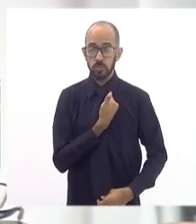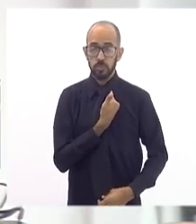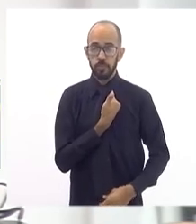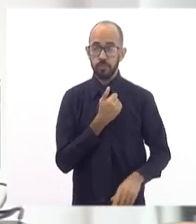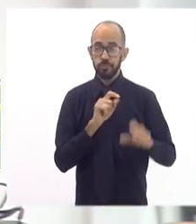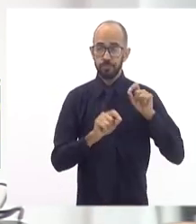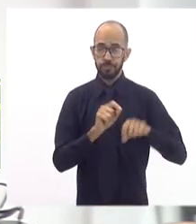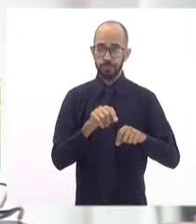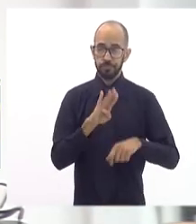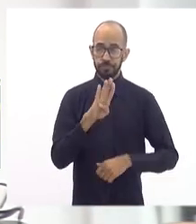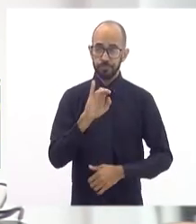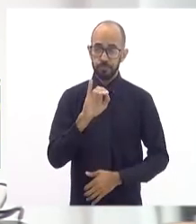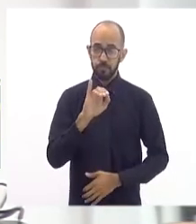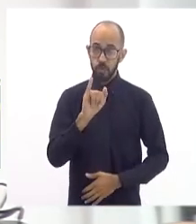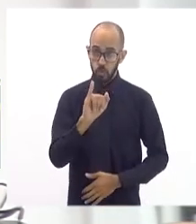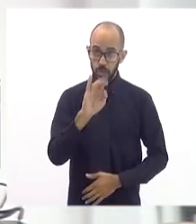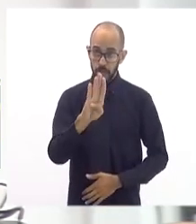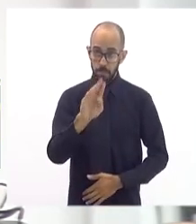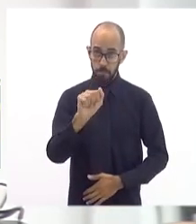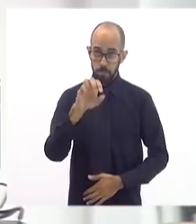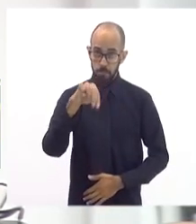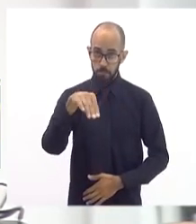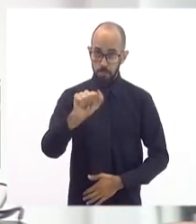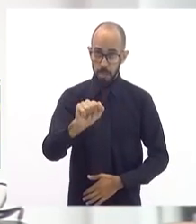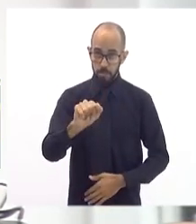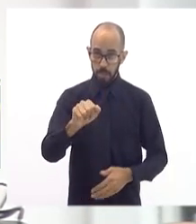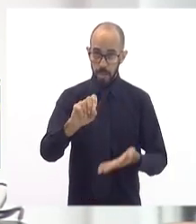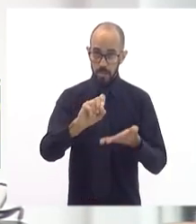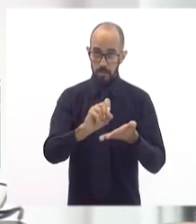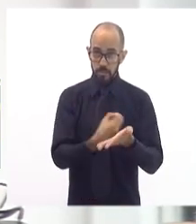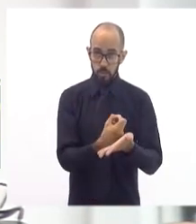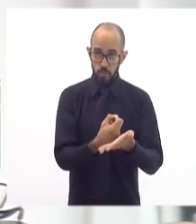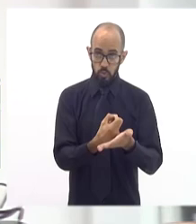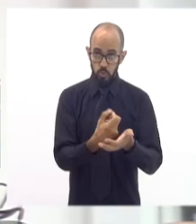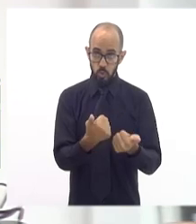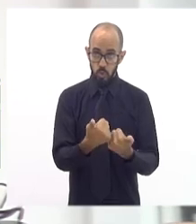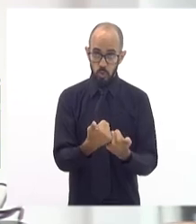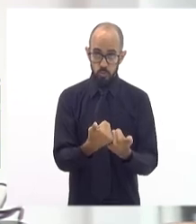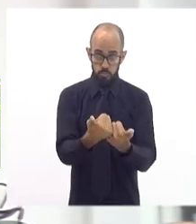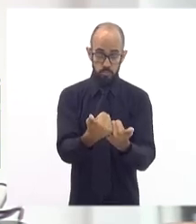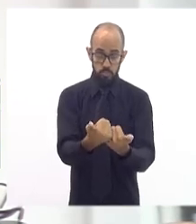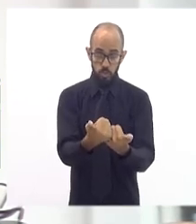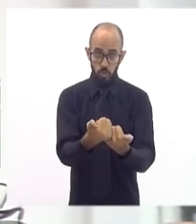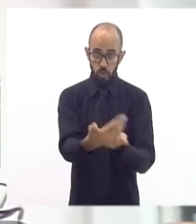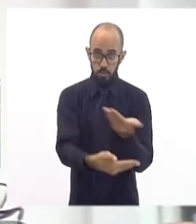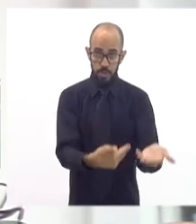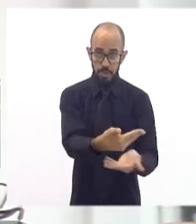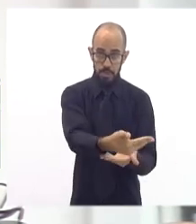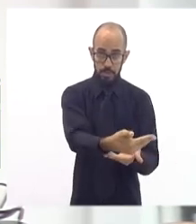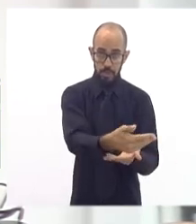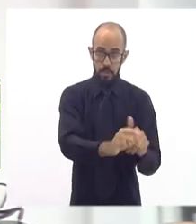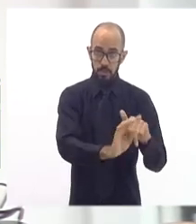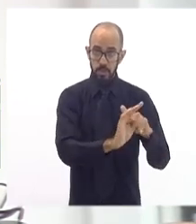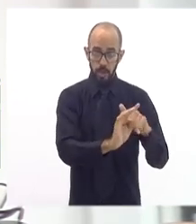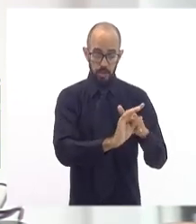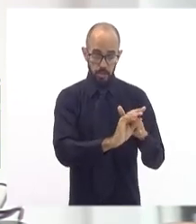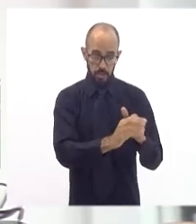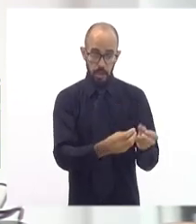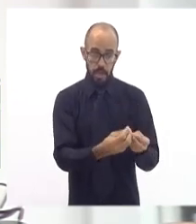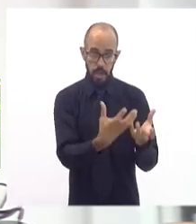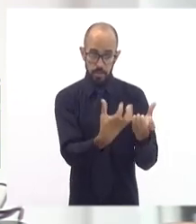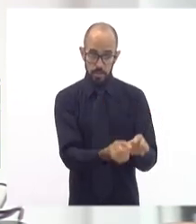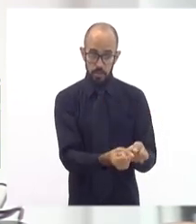que o Ibama assinam o instrumento de cooperação técnica simonéia de ligando competência para o licenciamento